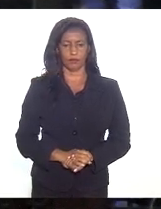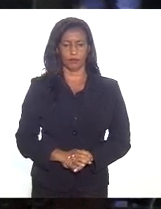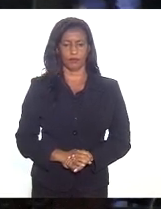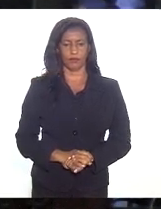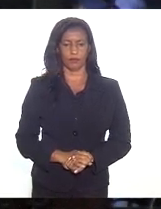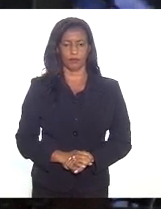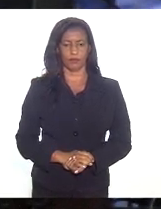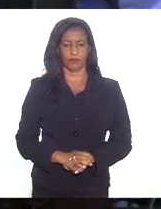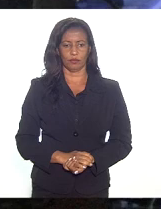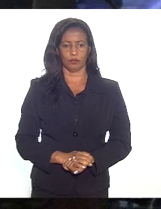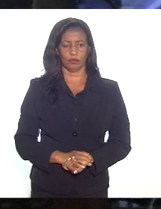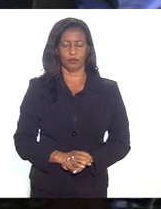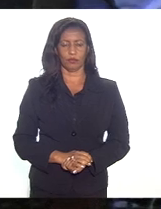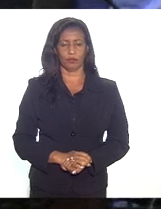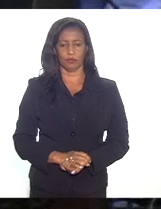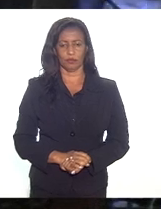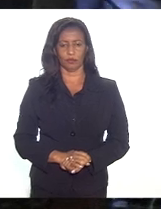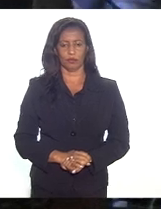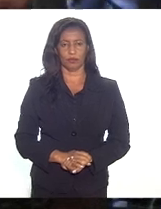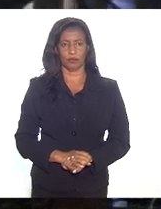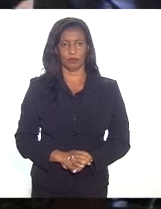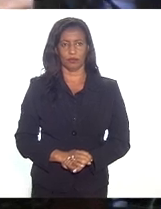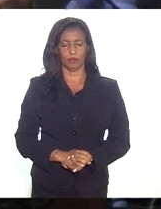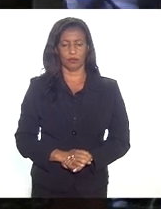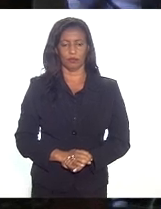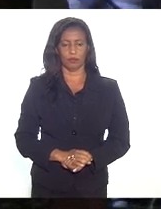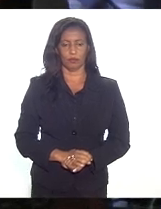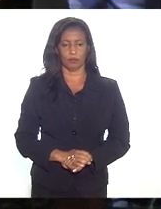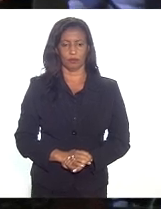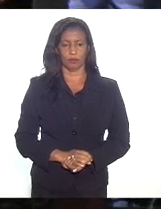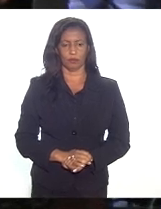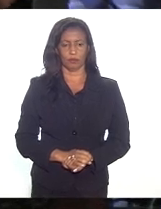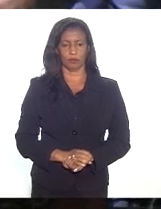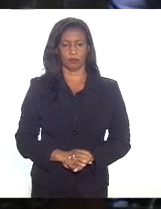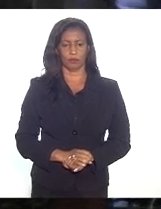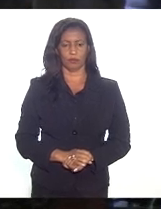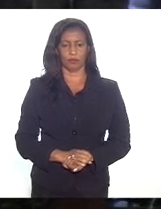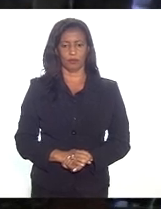Deputado, o presidente vai votar.